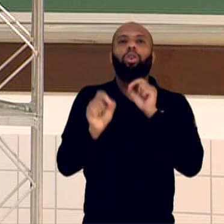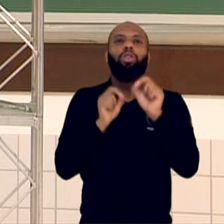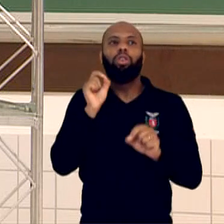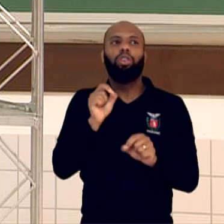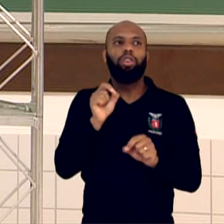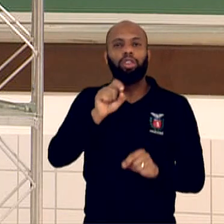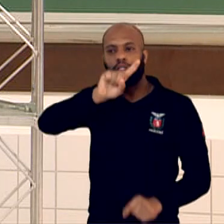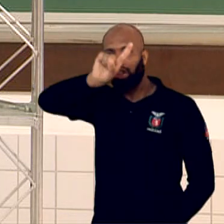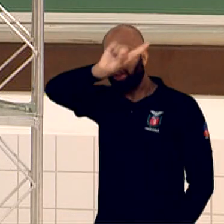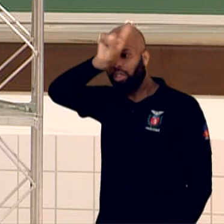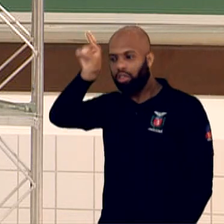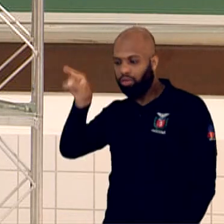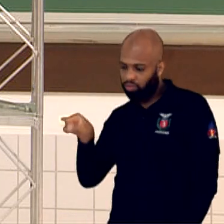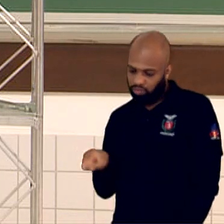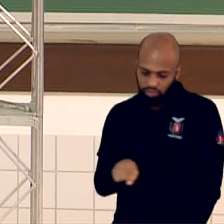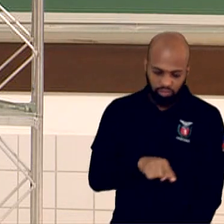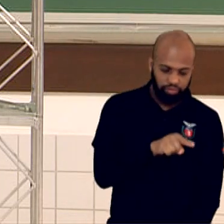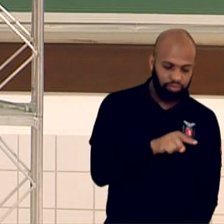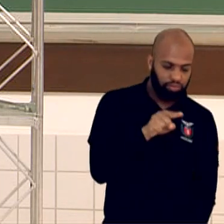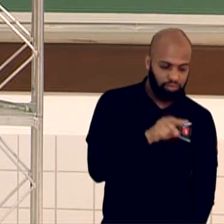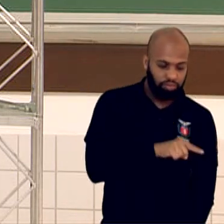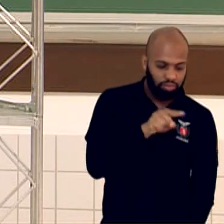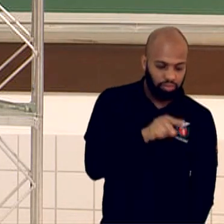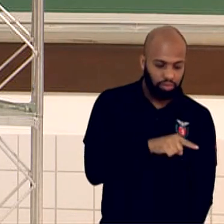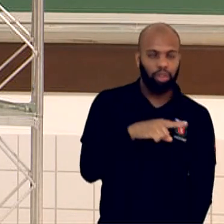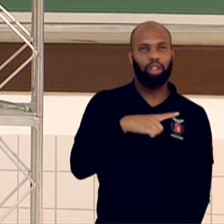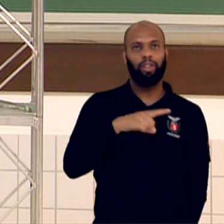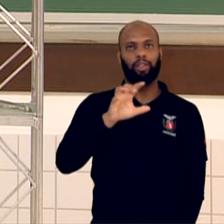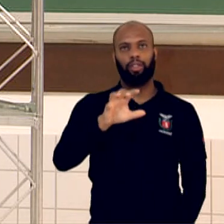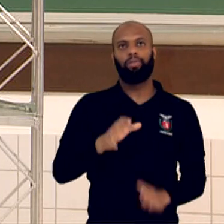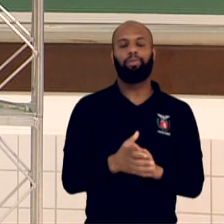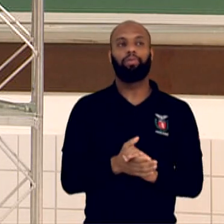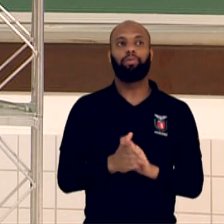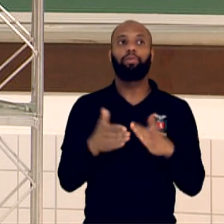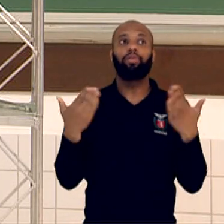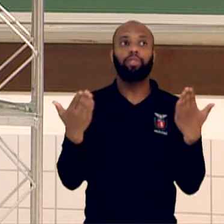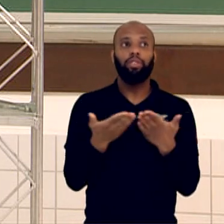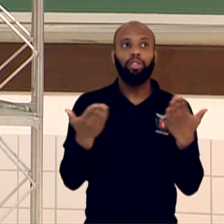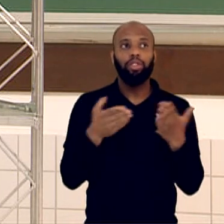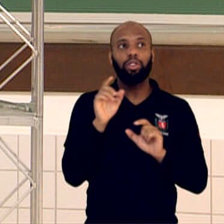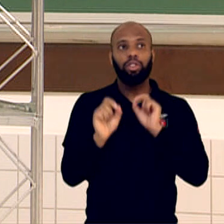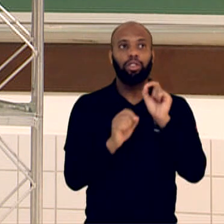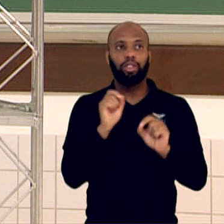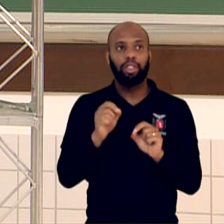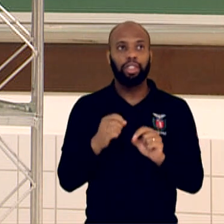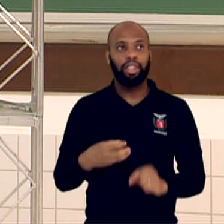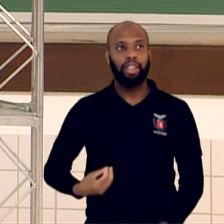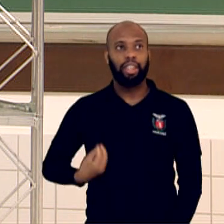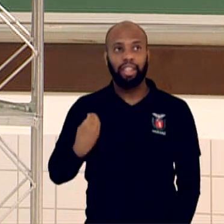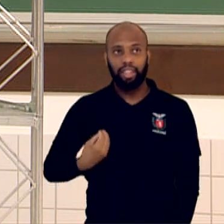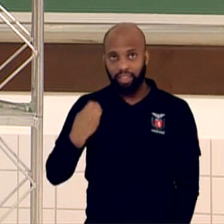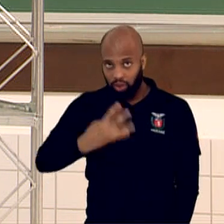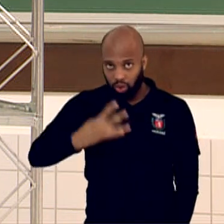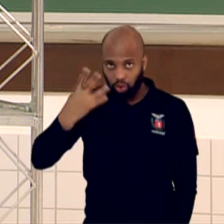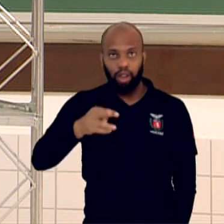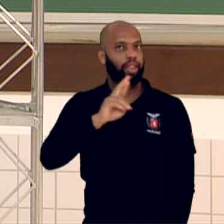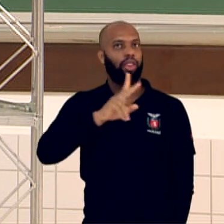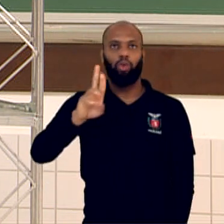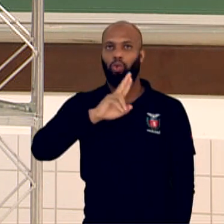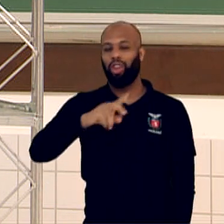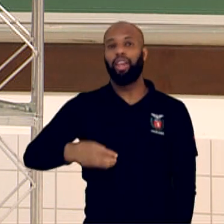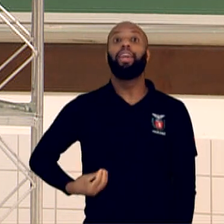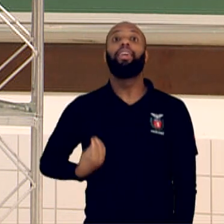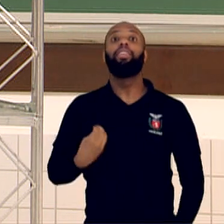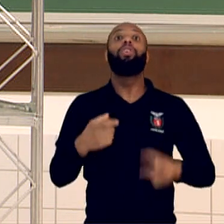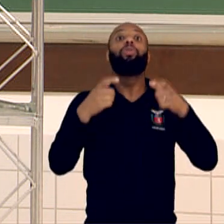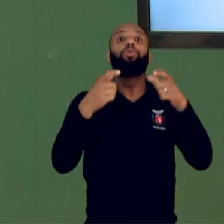do menos 190 graus, de um arco, né, com essa medida. Então, nesse caso, está no quarto quadrante? Não,